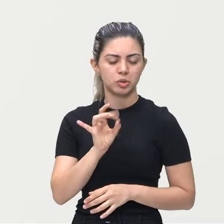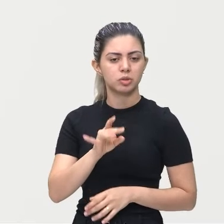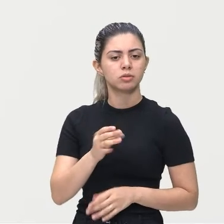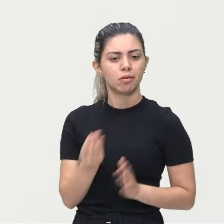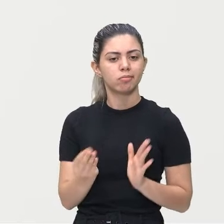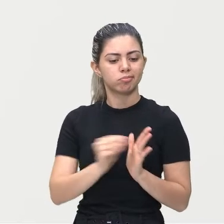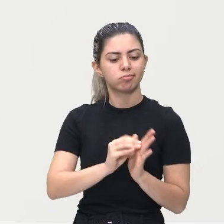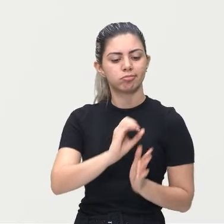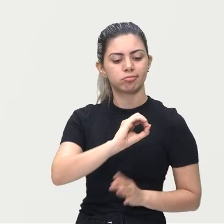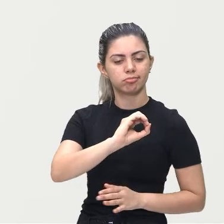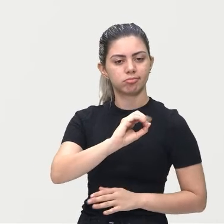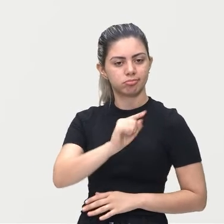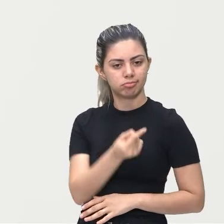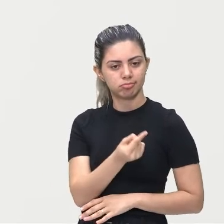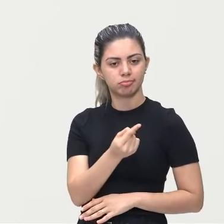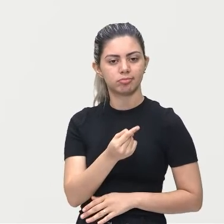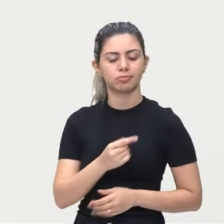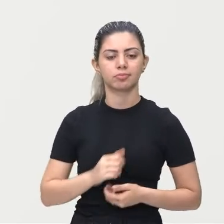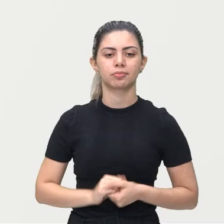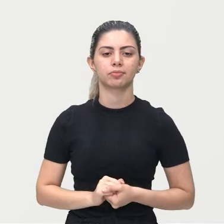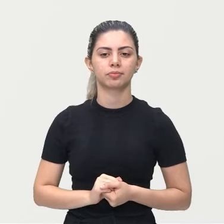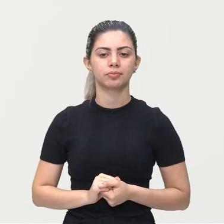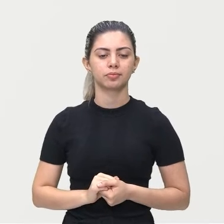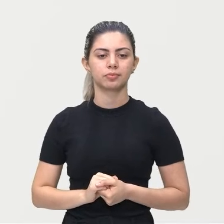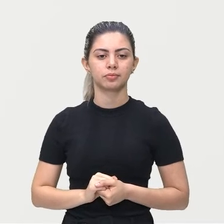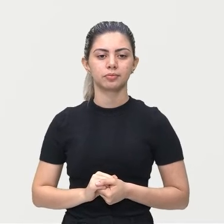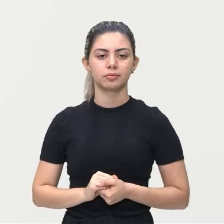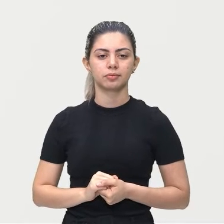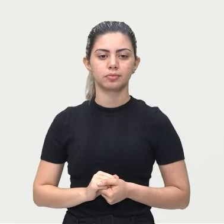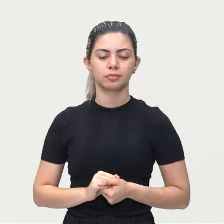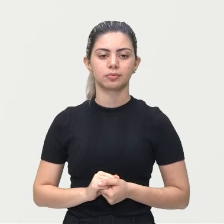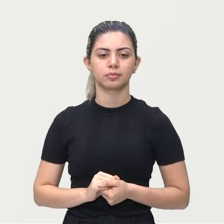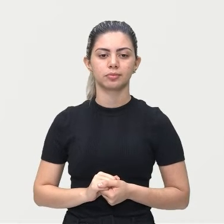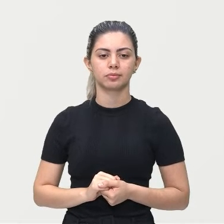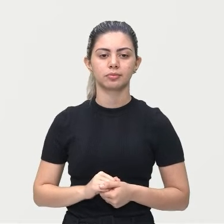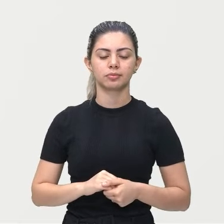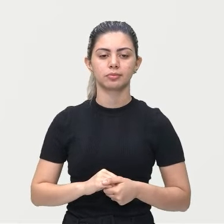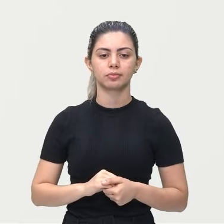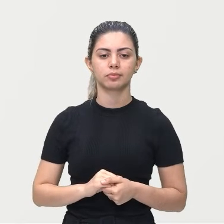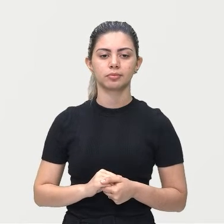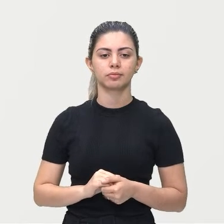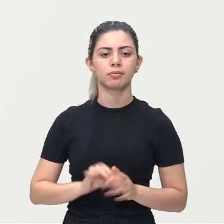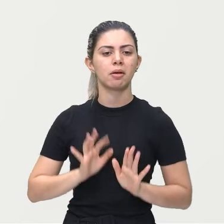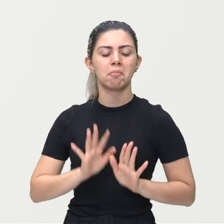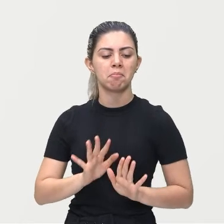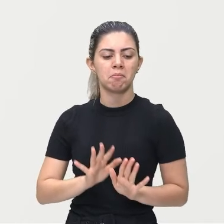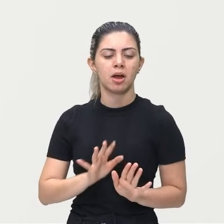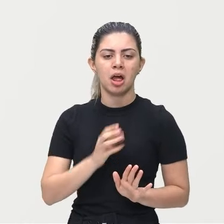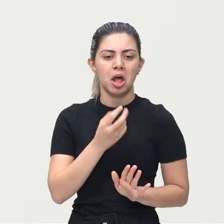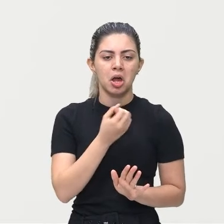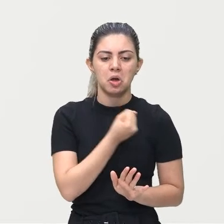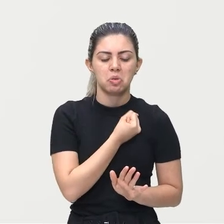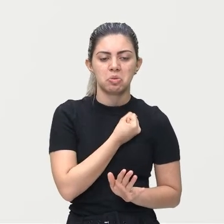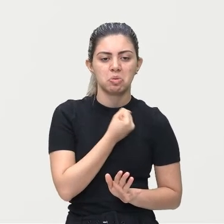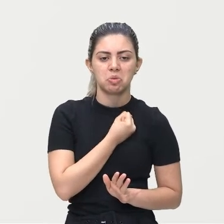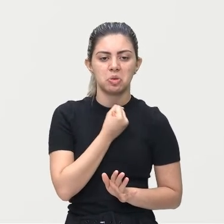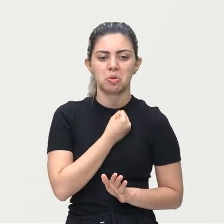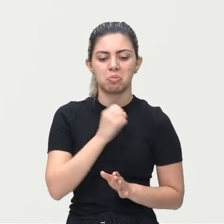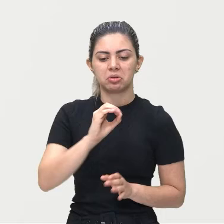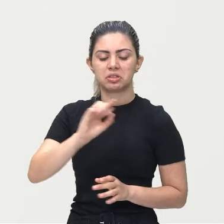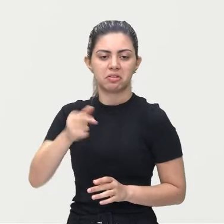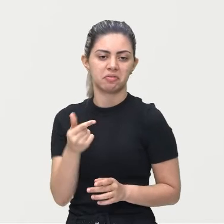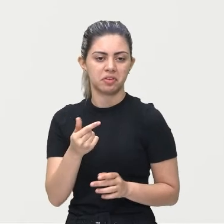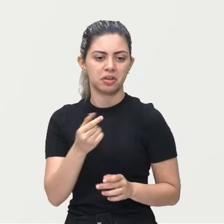depender de o que vai ser aplicado, em que sentido esse 3 vai ser aplicado. Mas em termos numéricos são